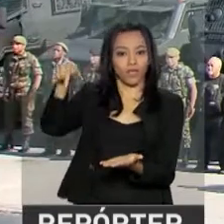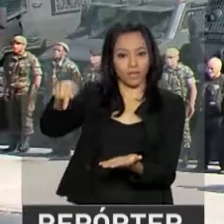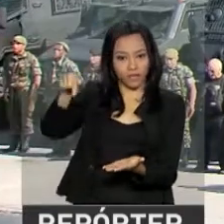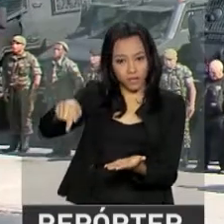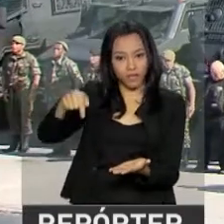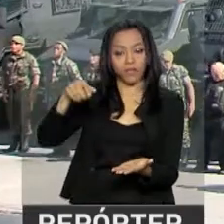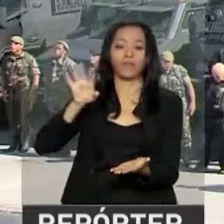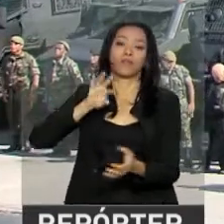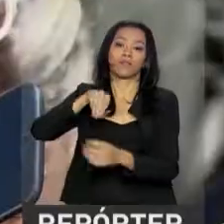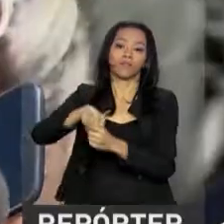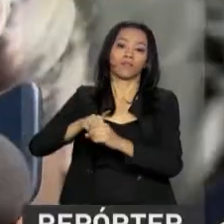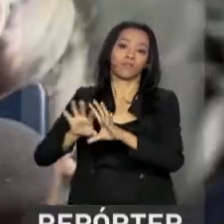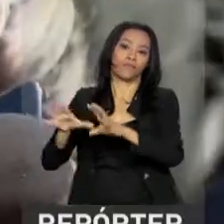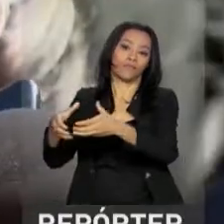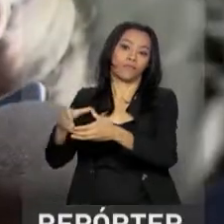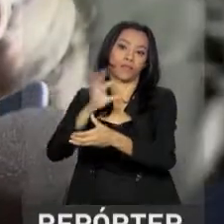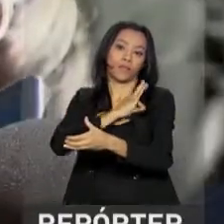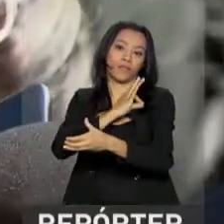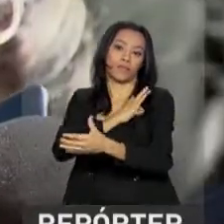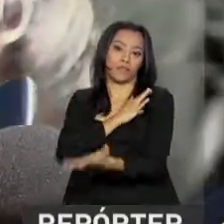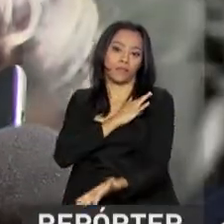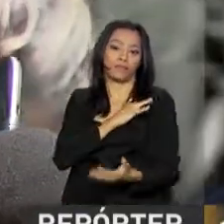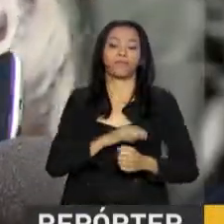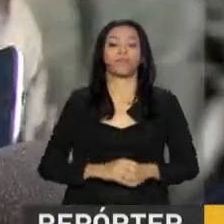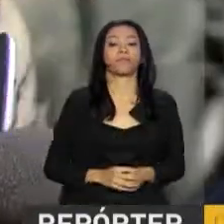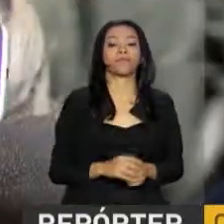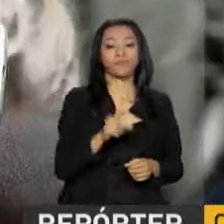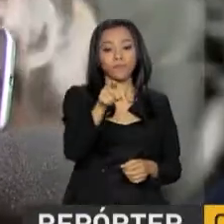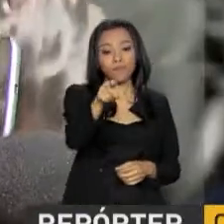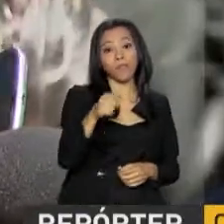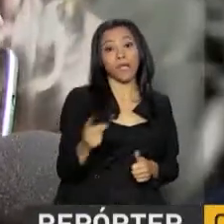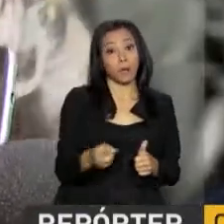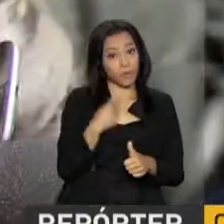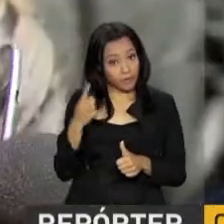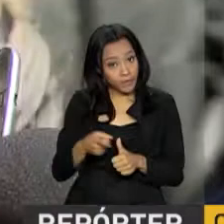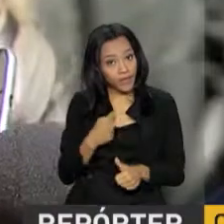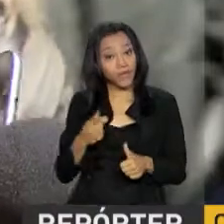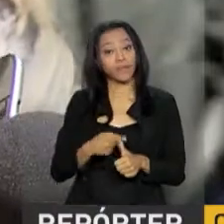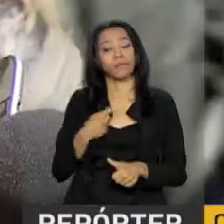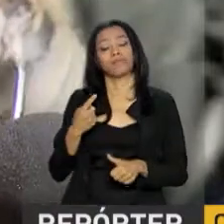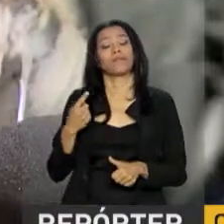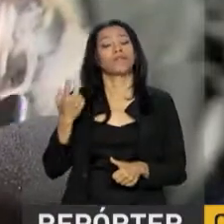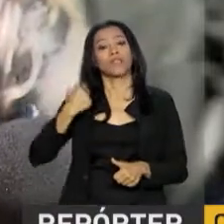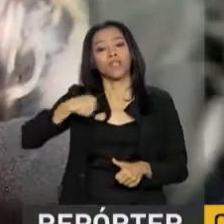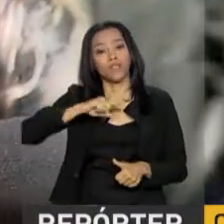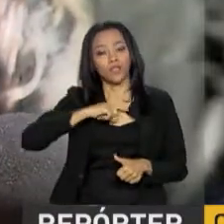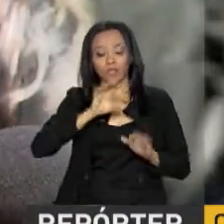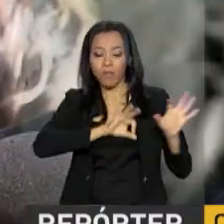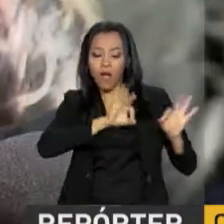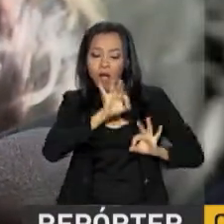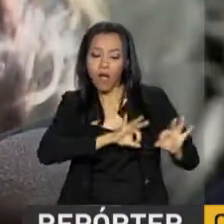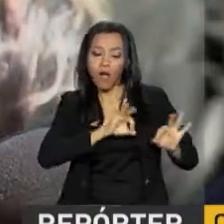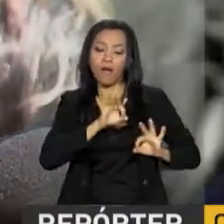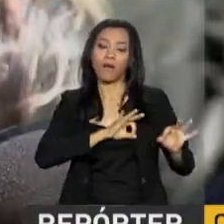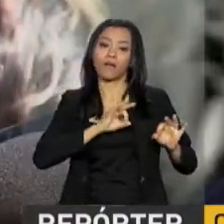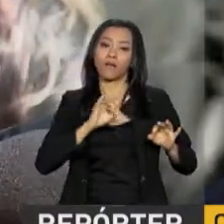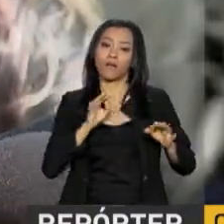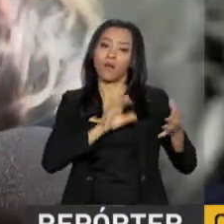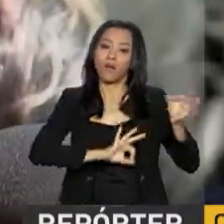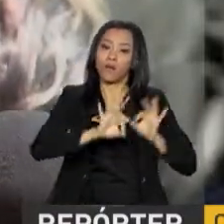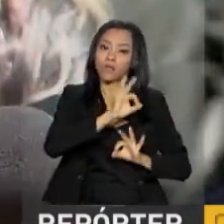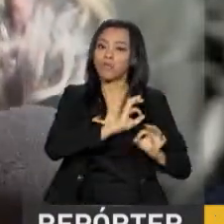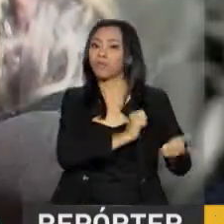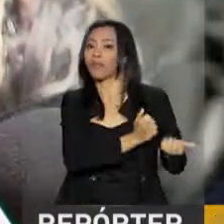Especiais da Corporação. Esse é um primeiro passo de reforço que está sendo dado à segurança pública em termos de veículos.